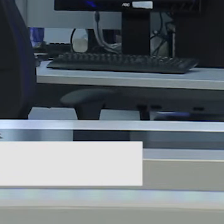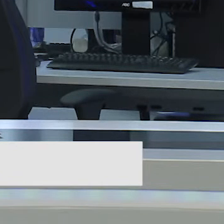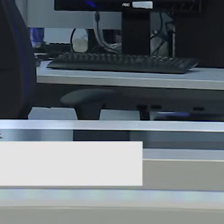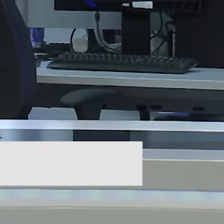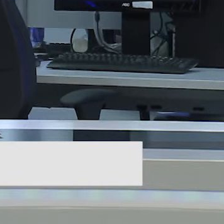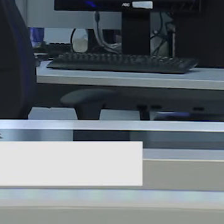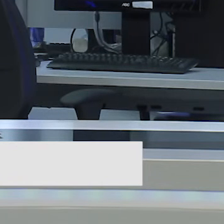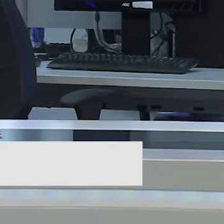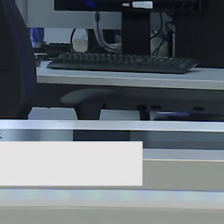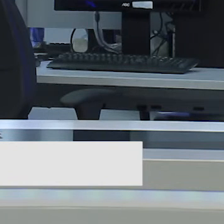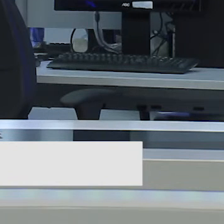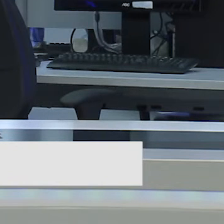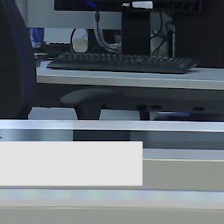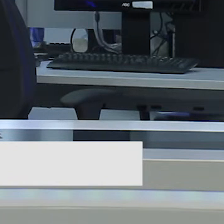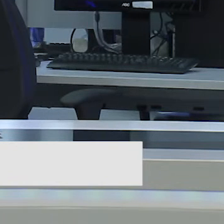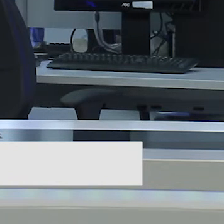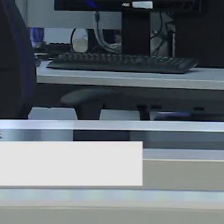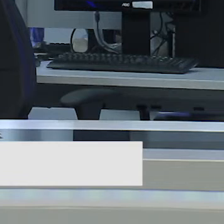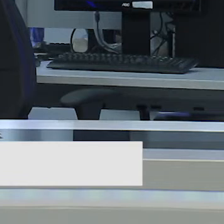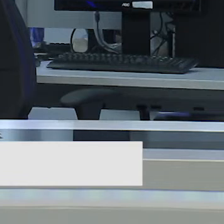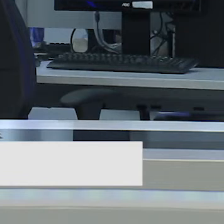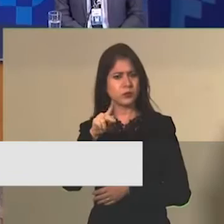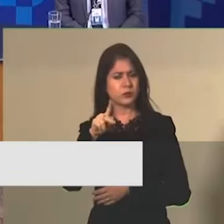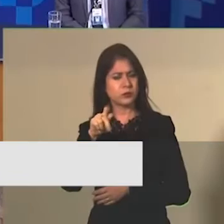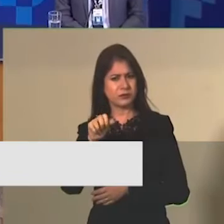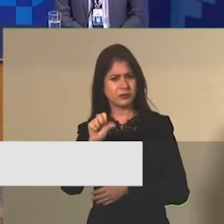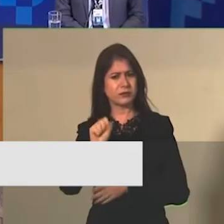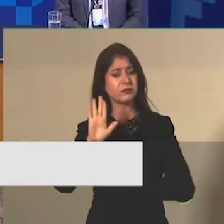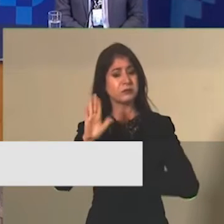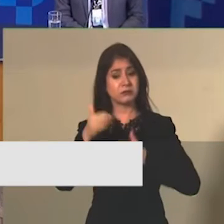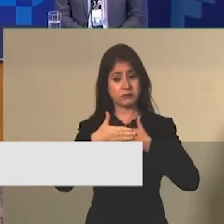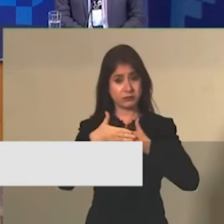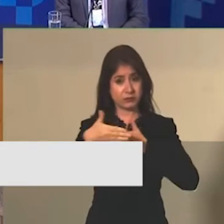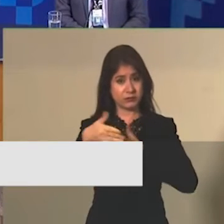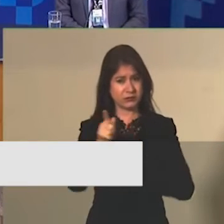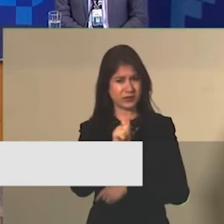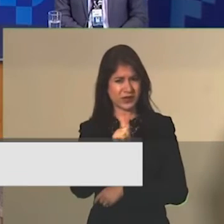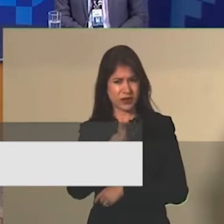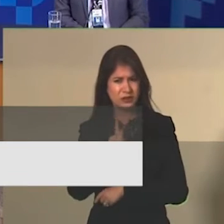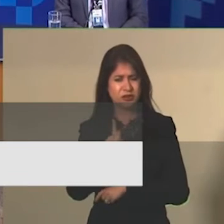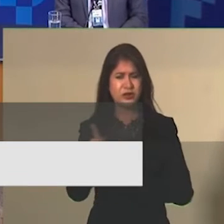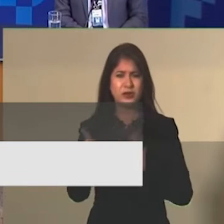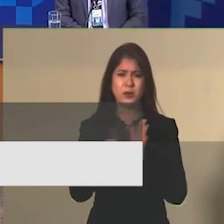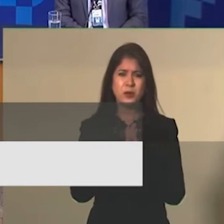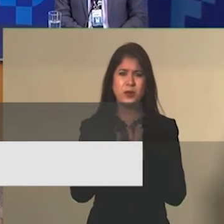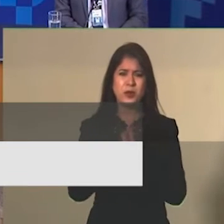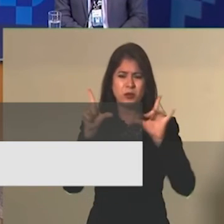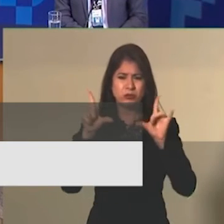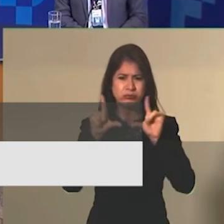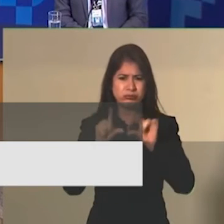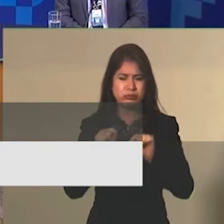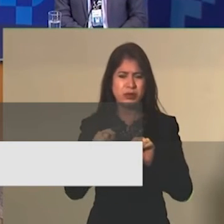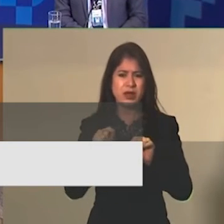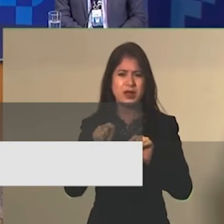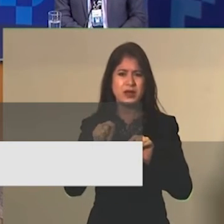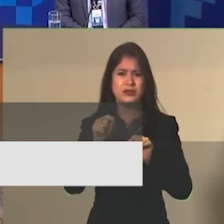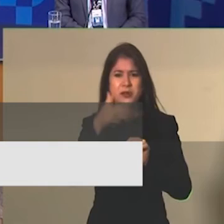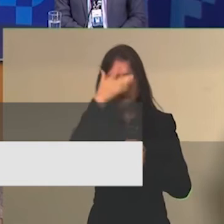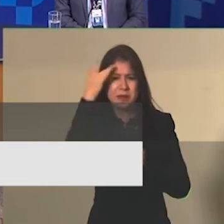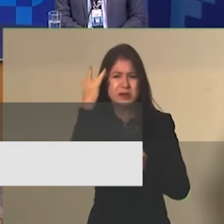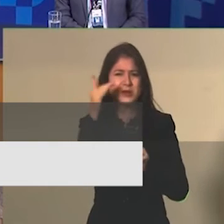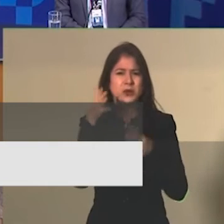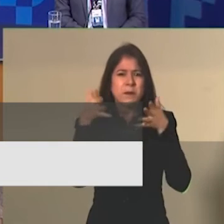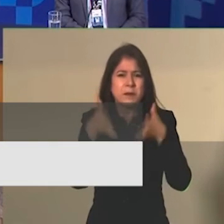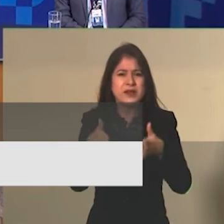anunciou novas datas do cronograma do exame em coletiva de imprensa na manhã de hoje o Inep responsável pelo